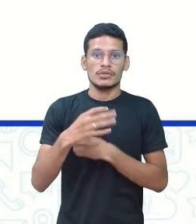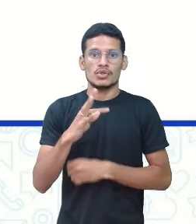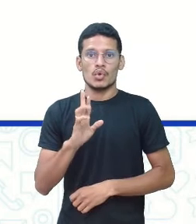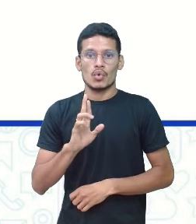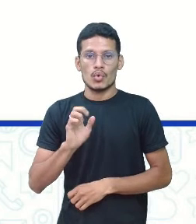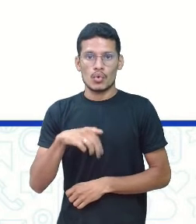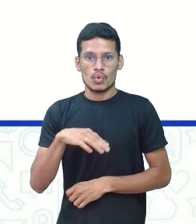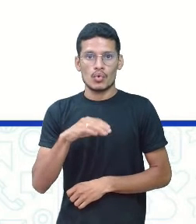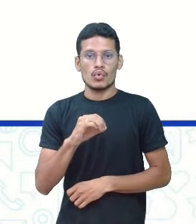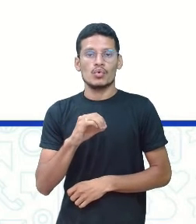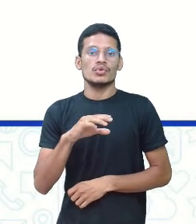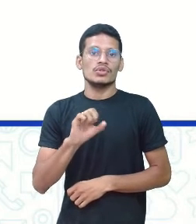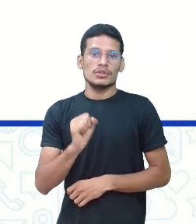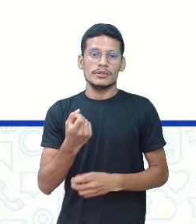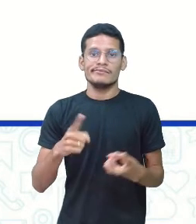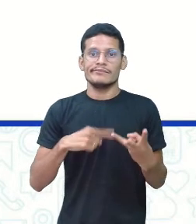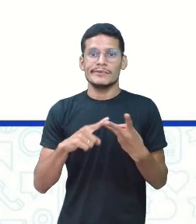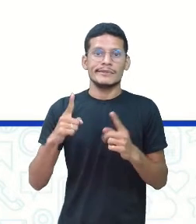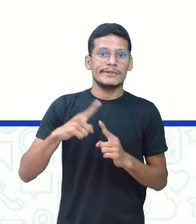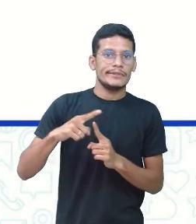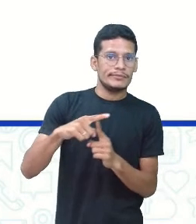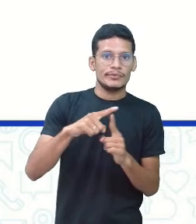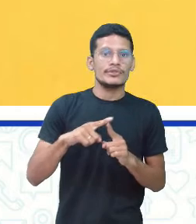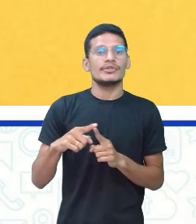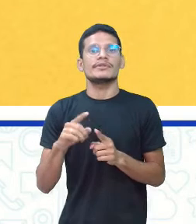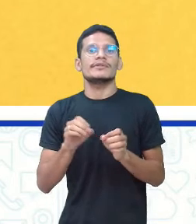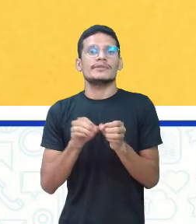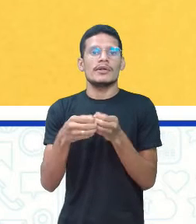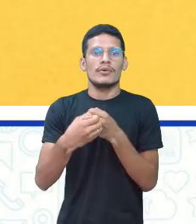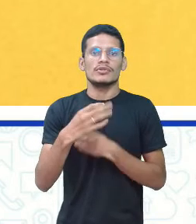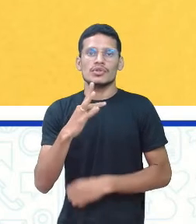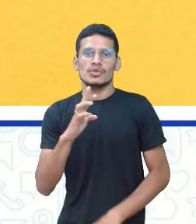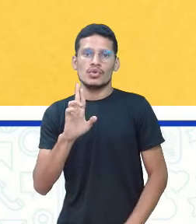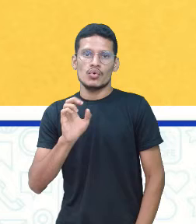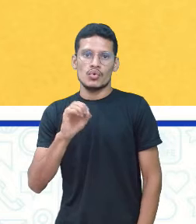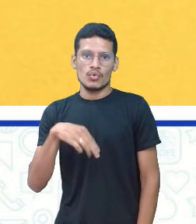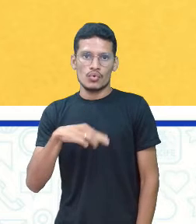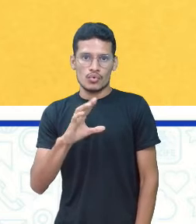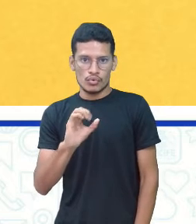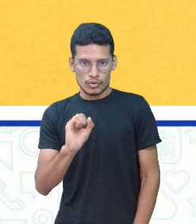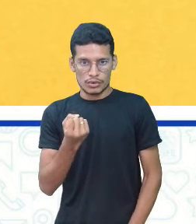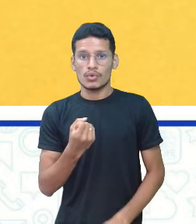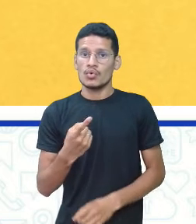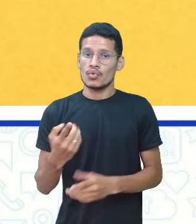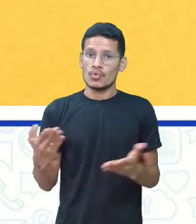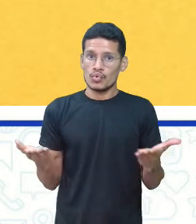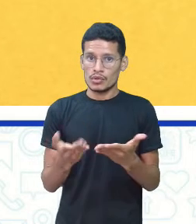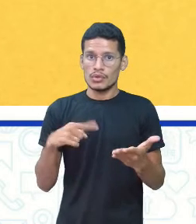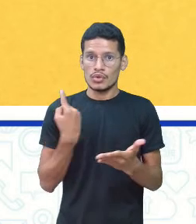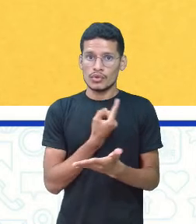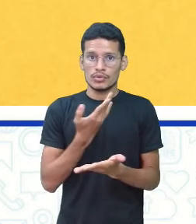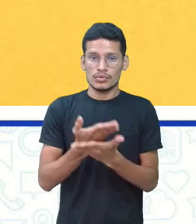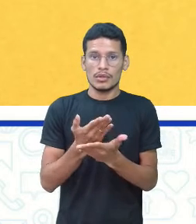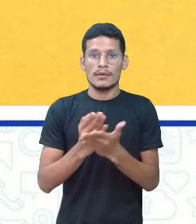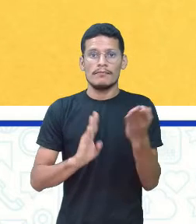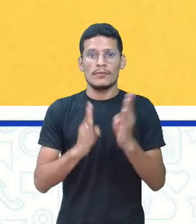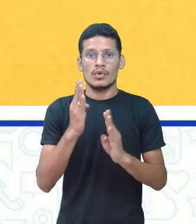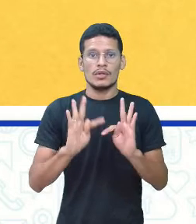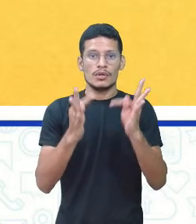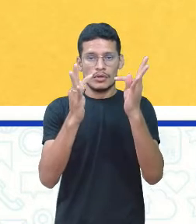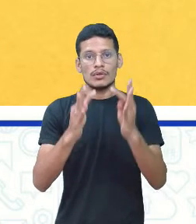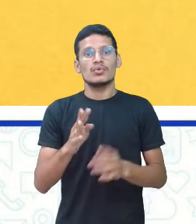e vimos também os tipos de células-tronco. E hoje nós vamos continuar a biotecnologia, começando